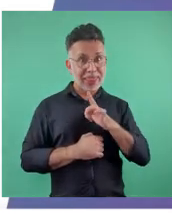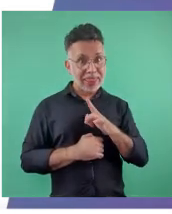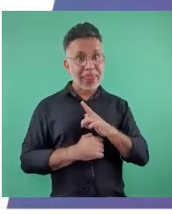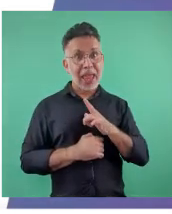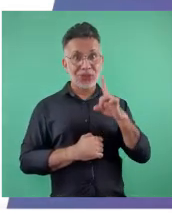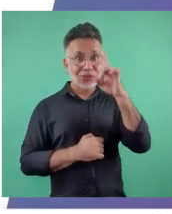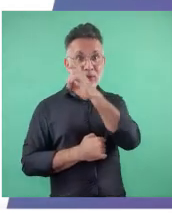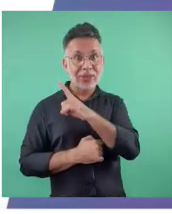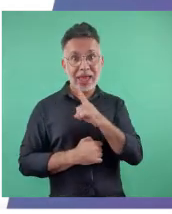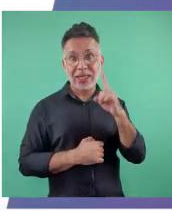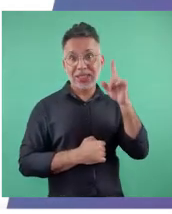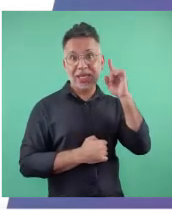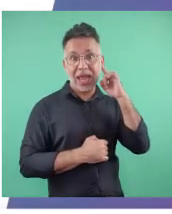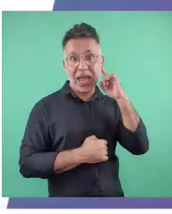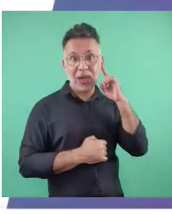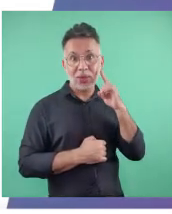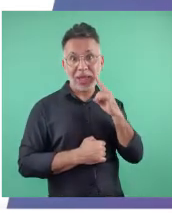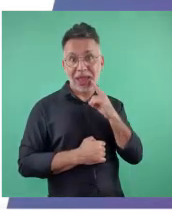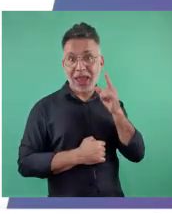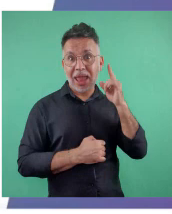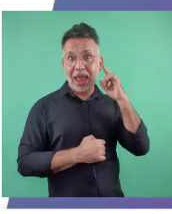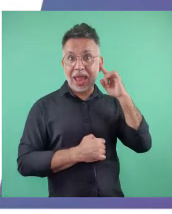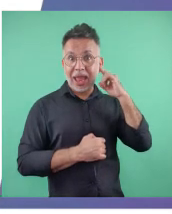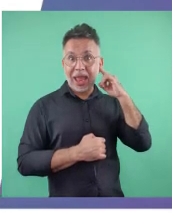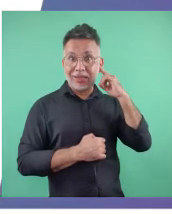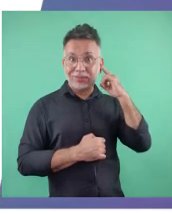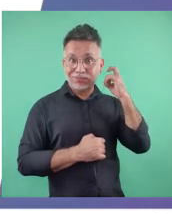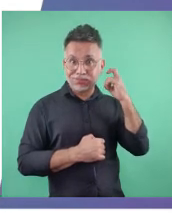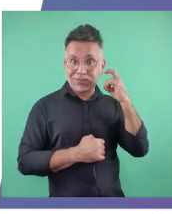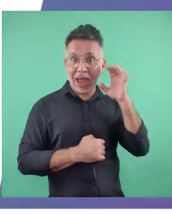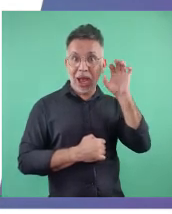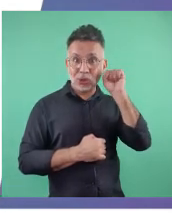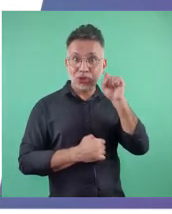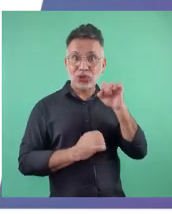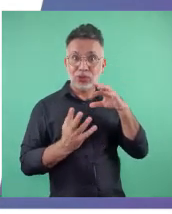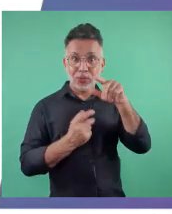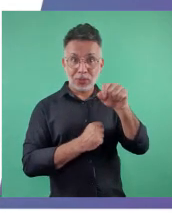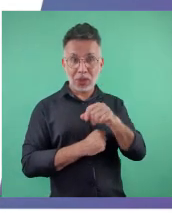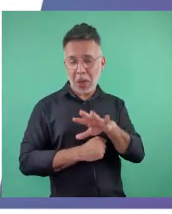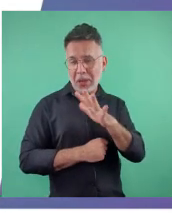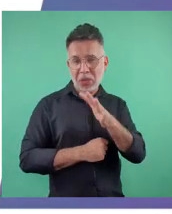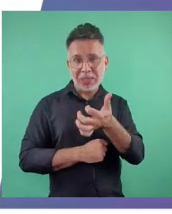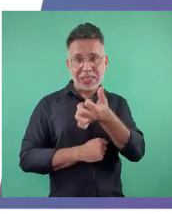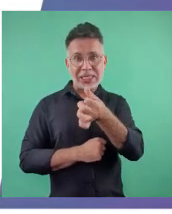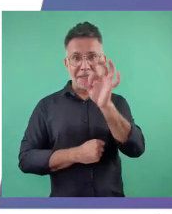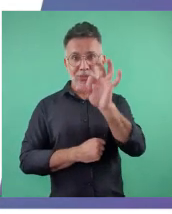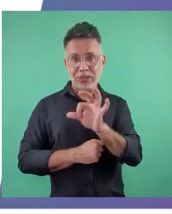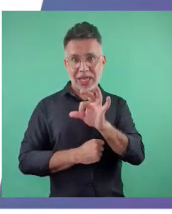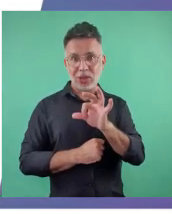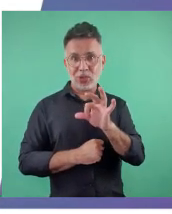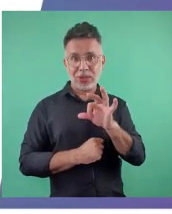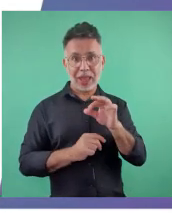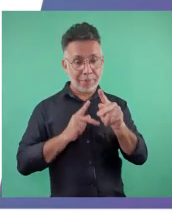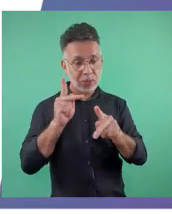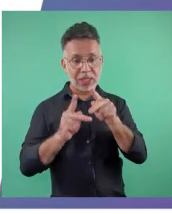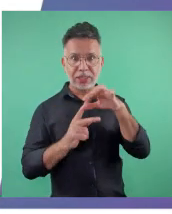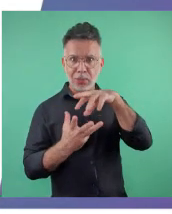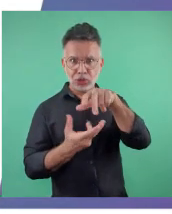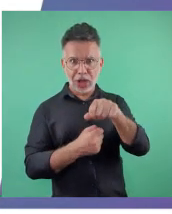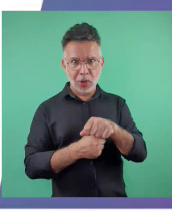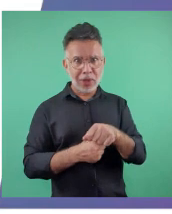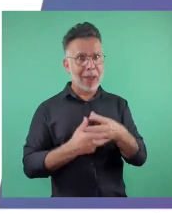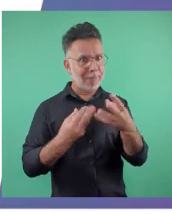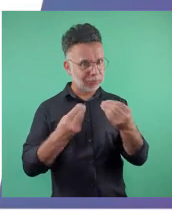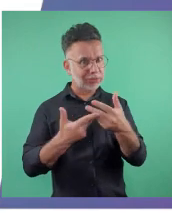significa 6,1% da população mundial. É muita gente. E a previsão da Organização Mundial de Saúde é